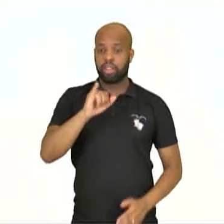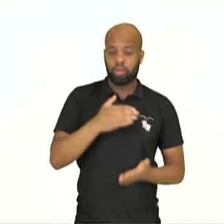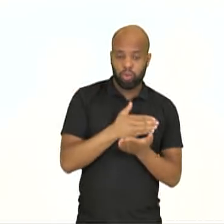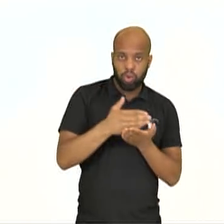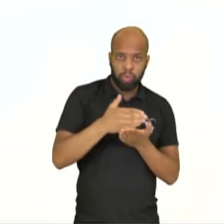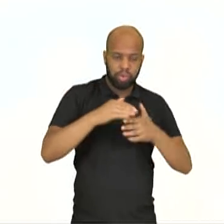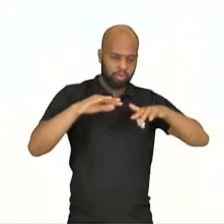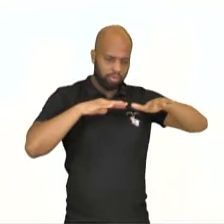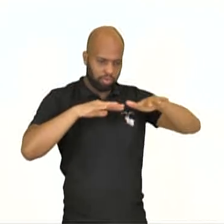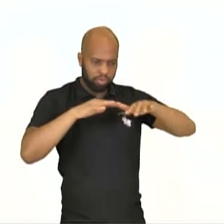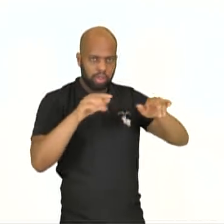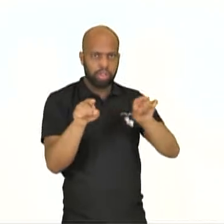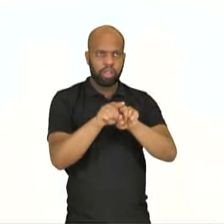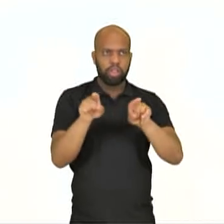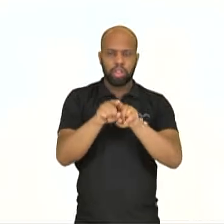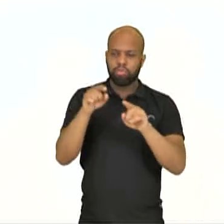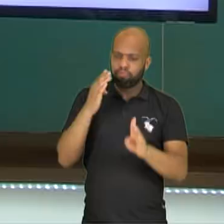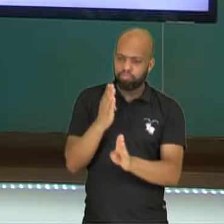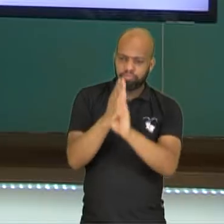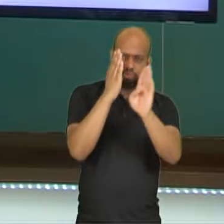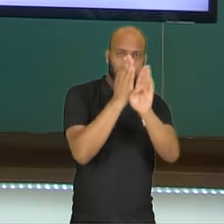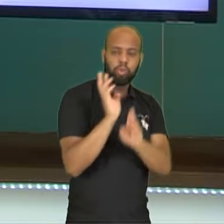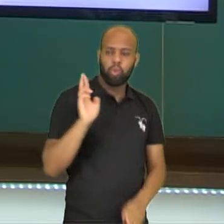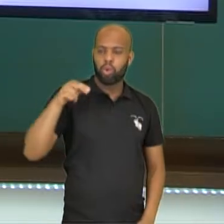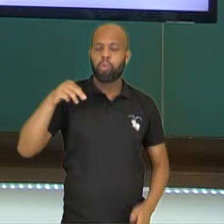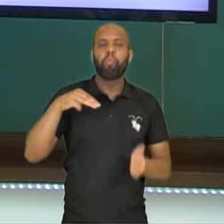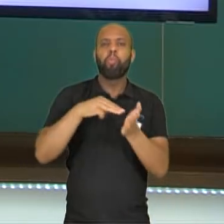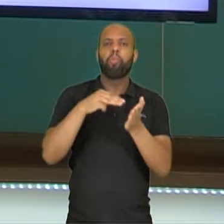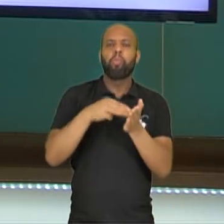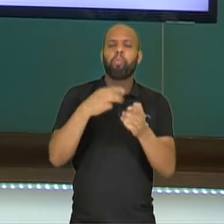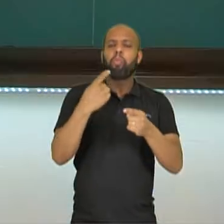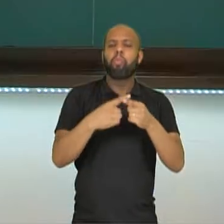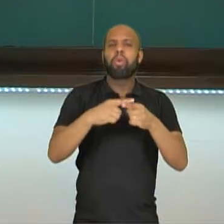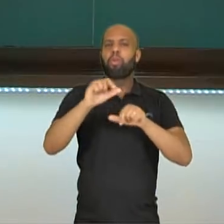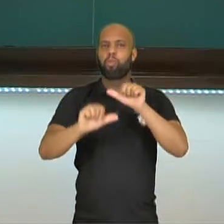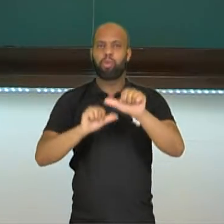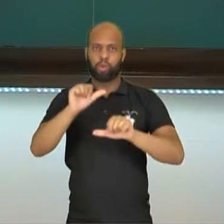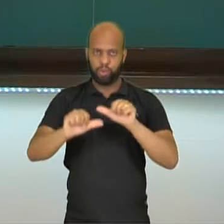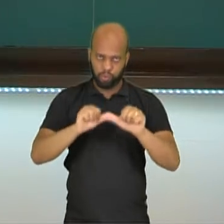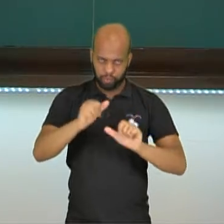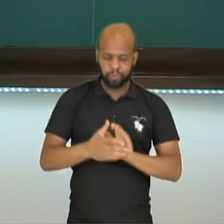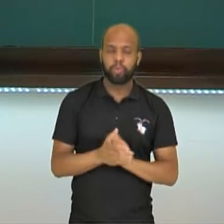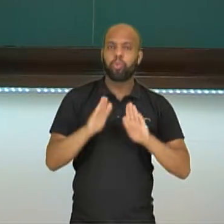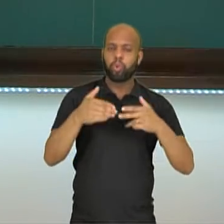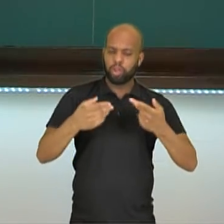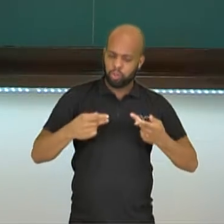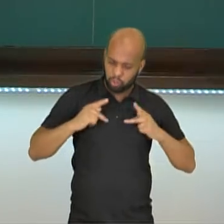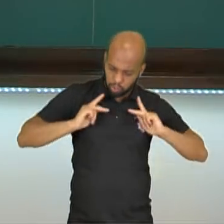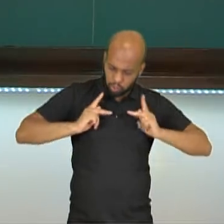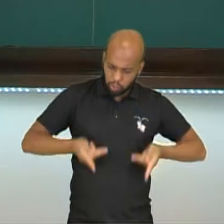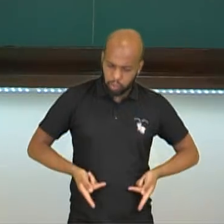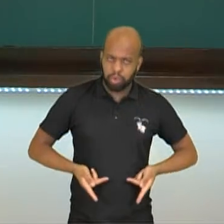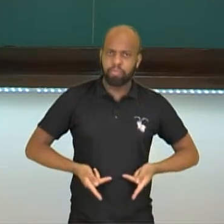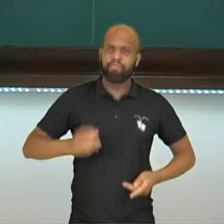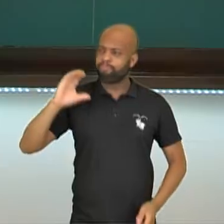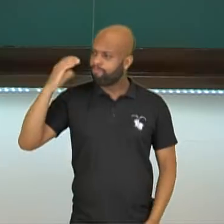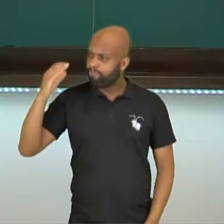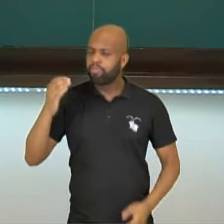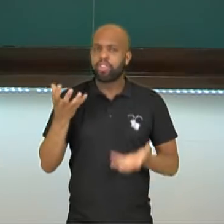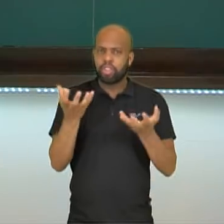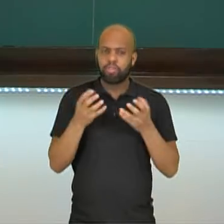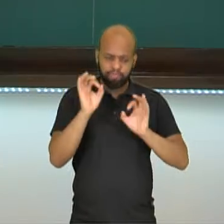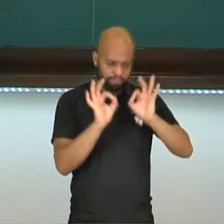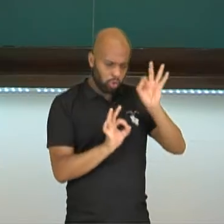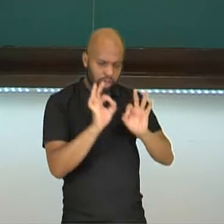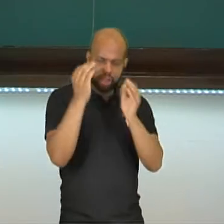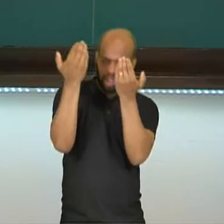movimento e descobrir as razões de sua mudança. Ou seja, o ser humano, né, como a própria ciência, ela tenta sistematizar, ela